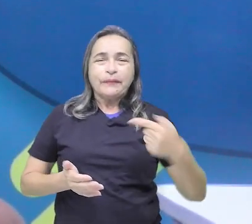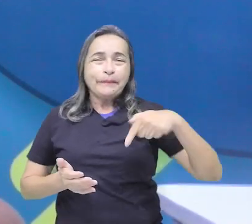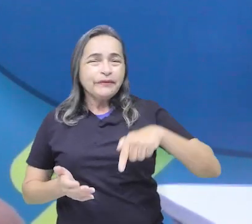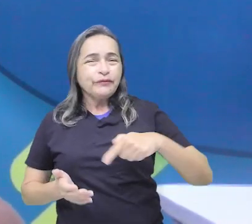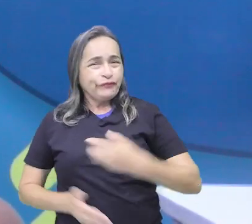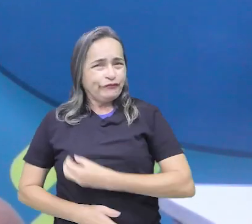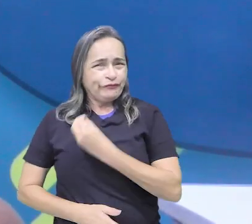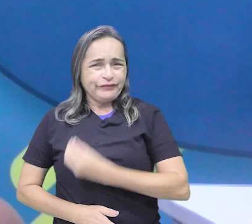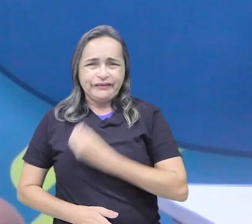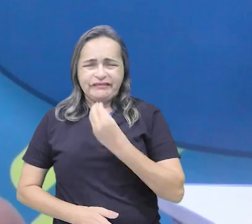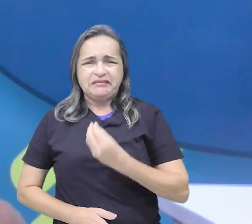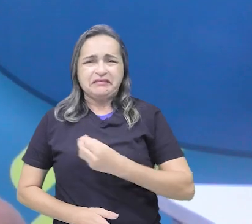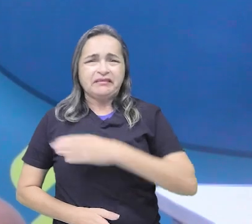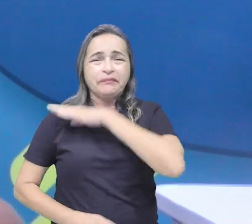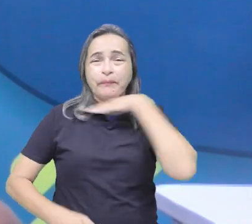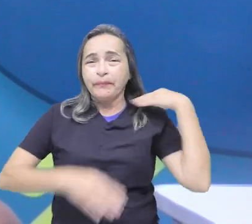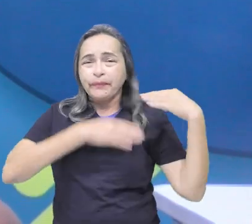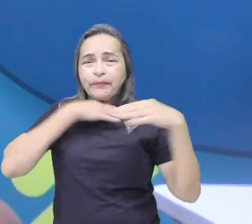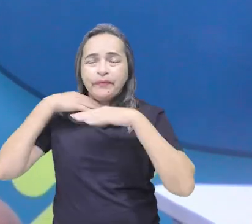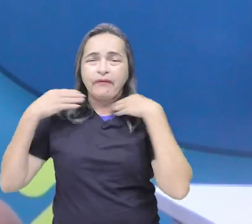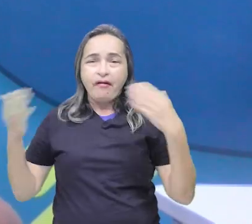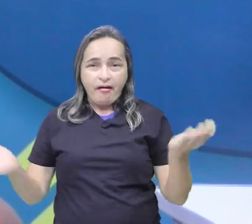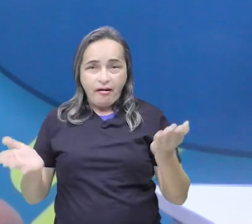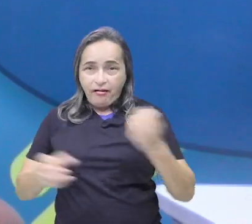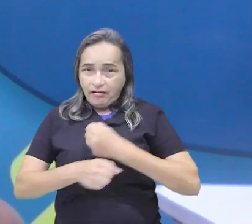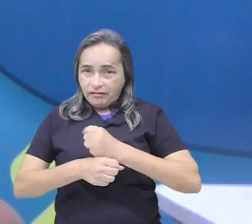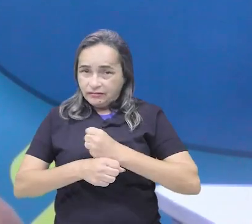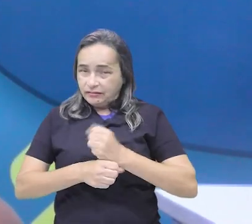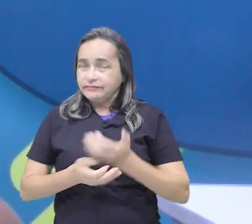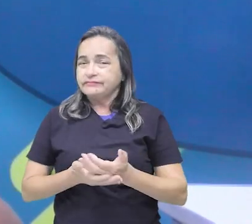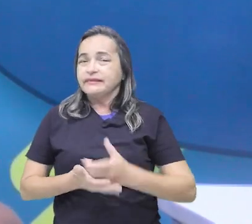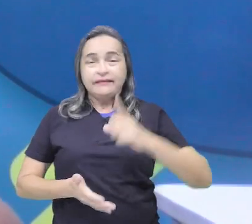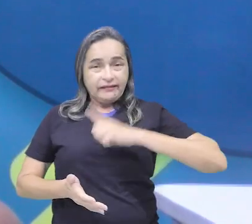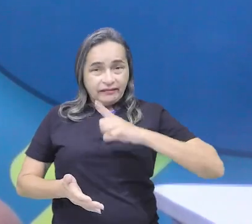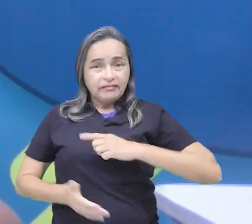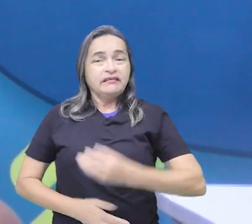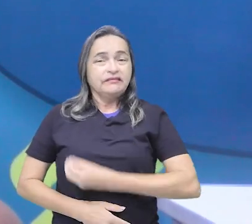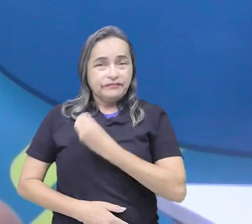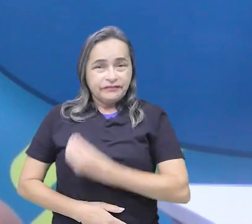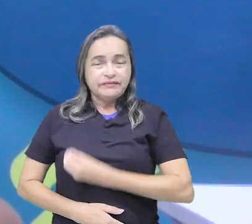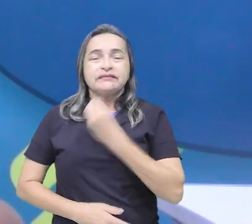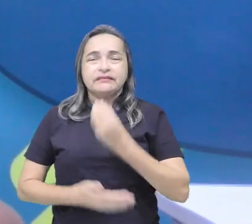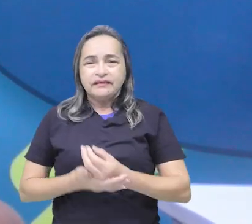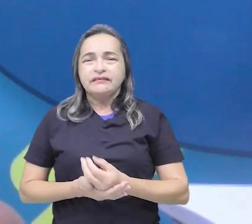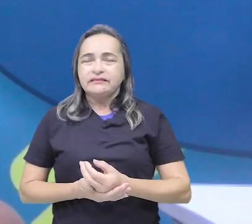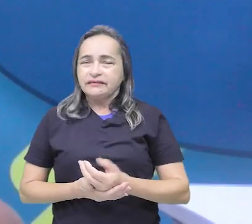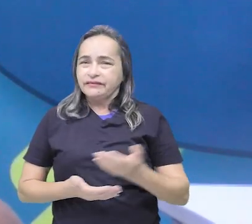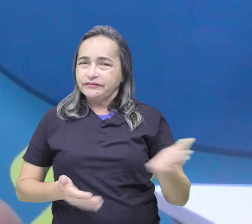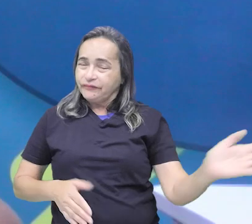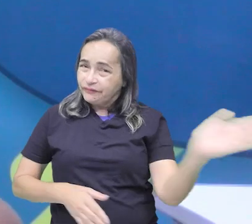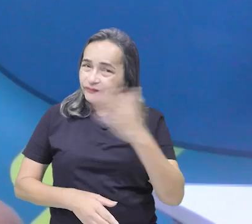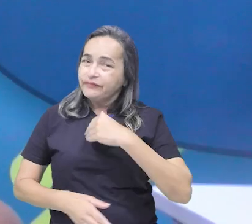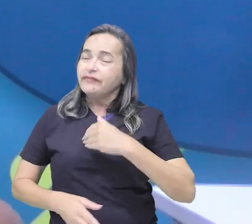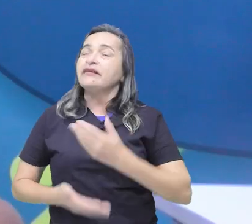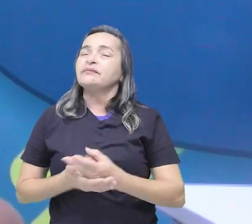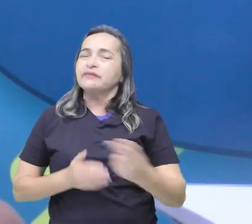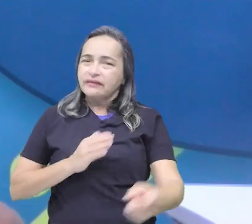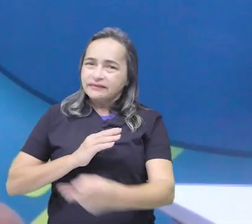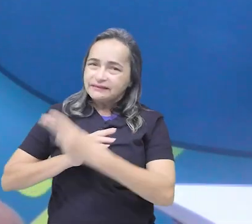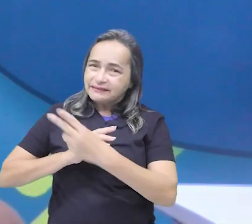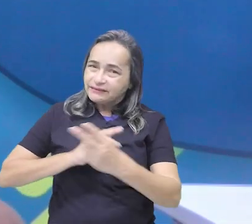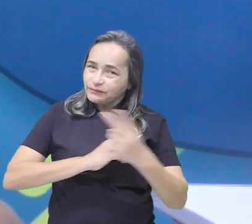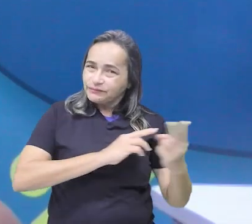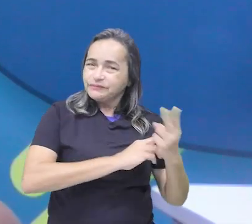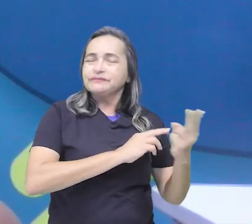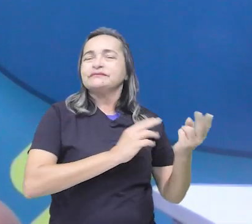Enquanto há vida, há esperança de se cuidar. Então, o meu desejo para todos vocês, para todos os homens, é que você se cuide,